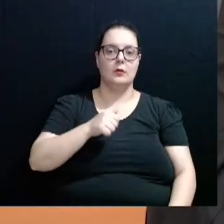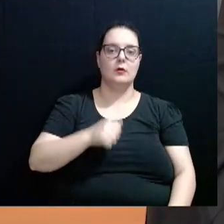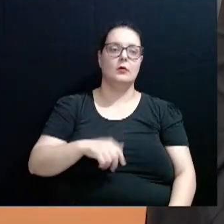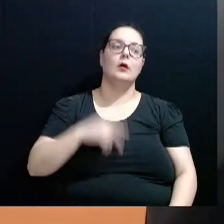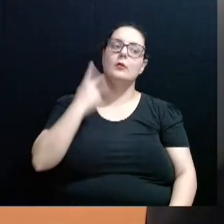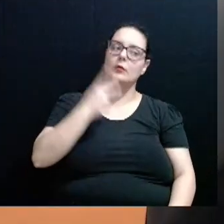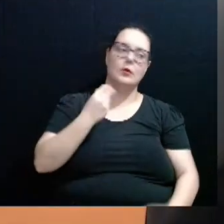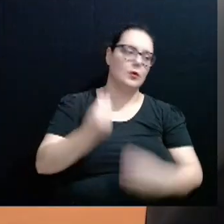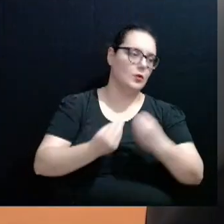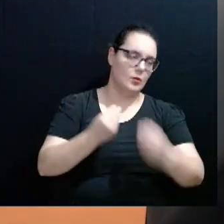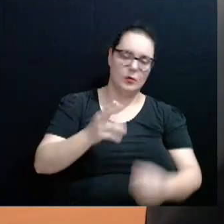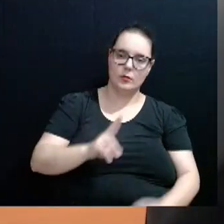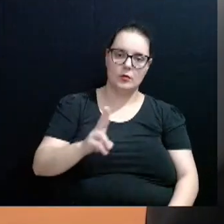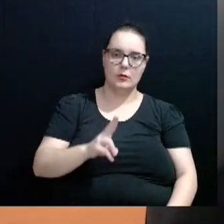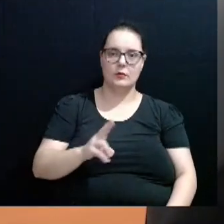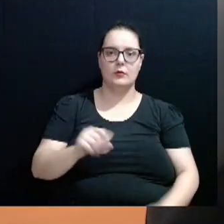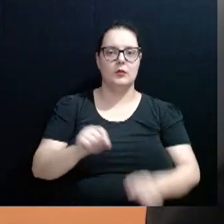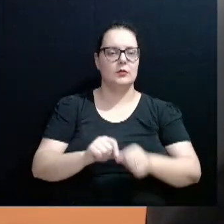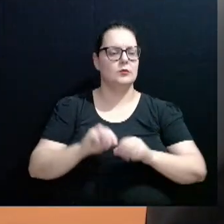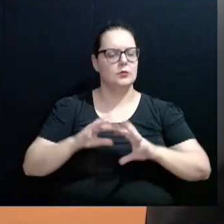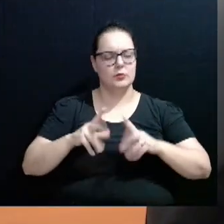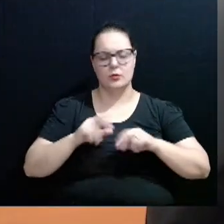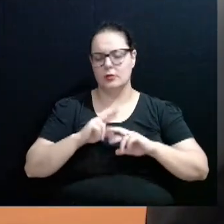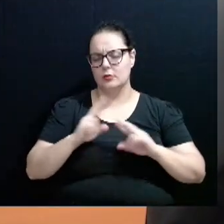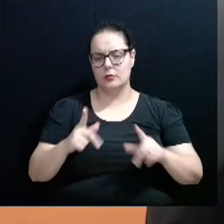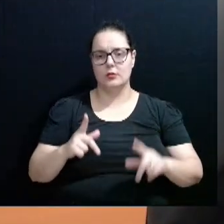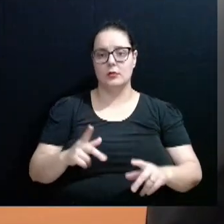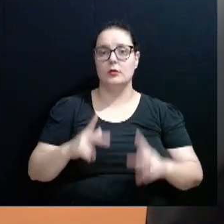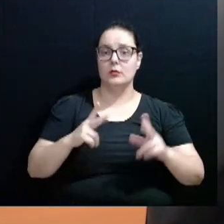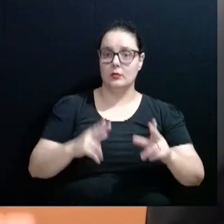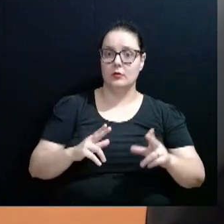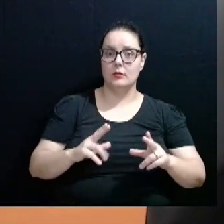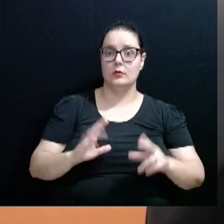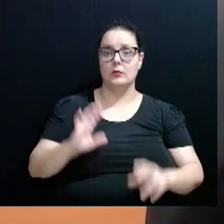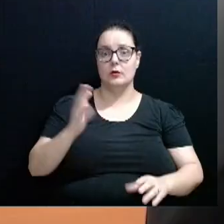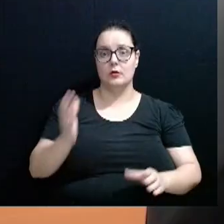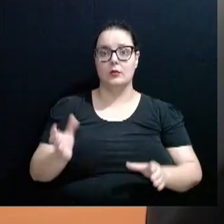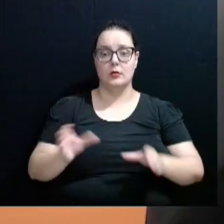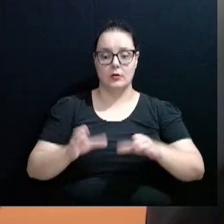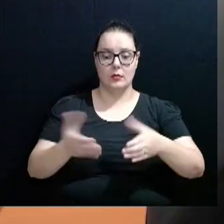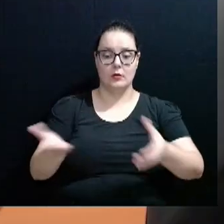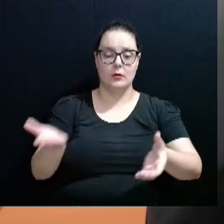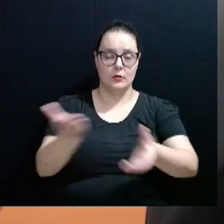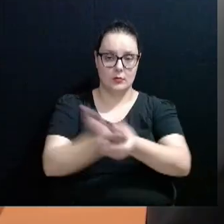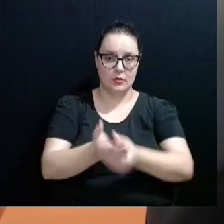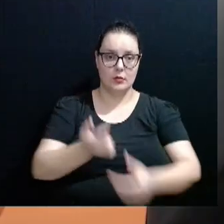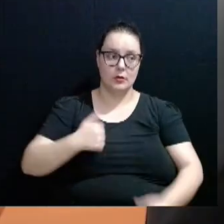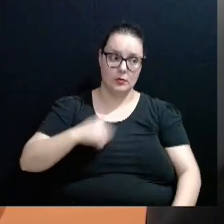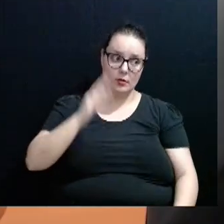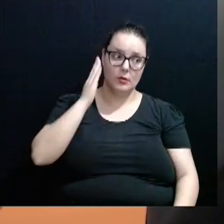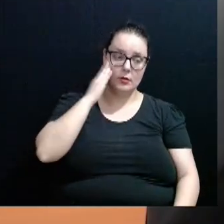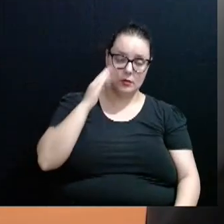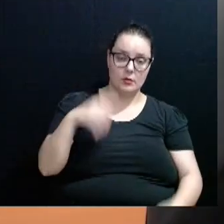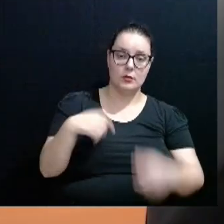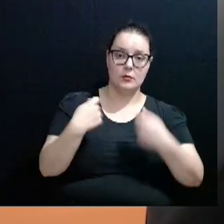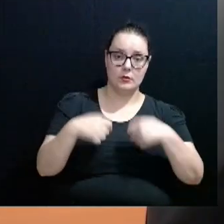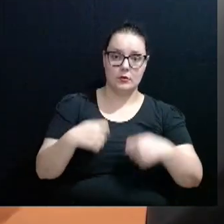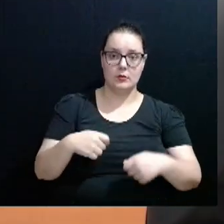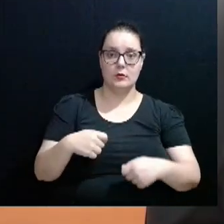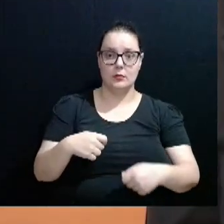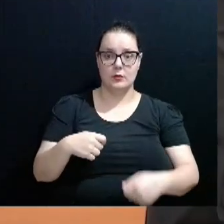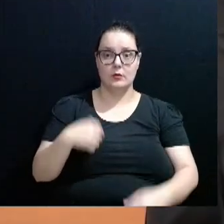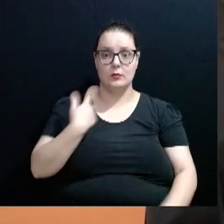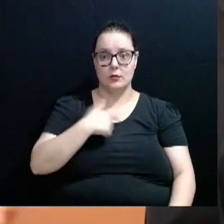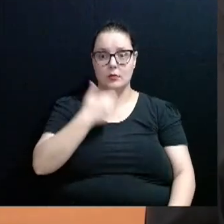toda a diferença. Enquanto acontecer a comissão processante, eu entendo que a gente precisa, nosso pedido a gente vai encaminhar